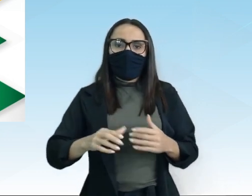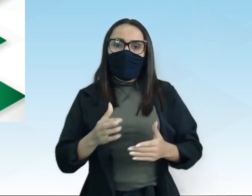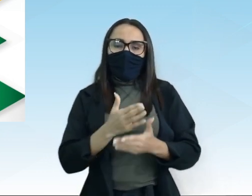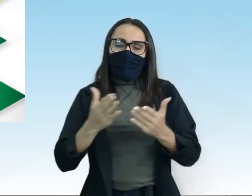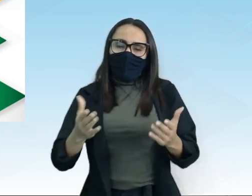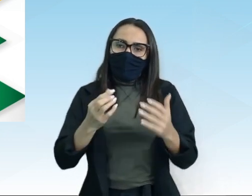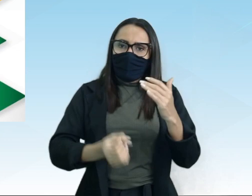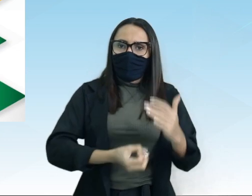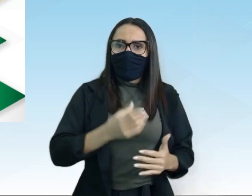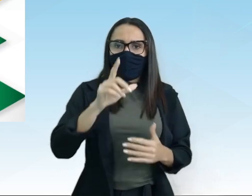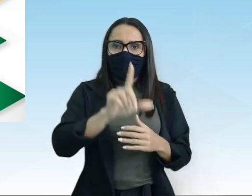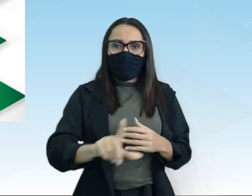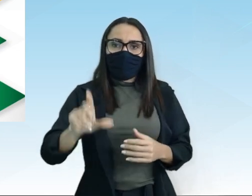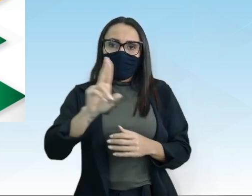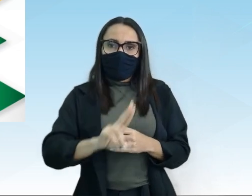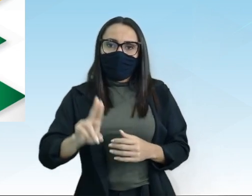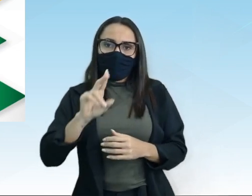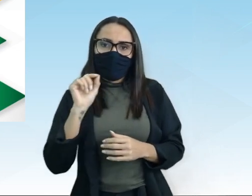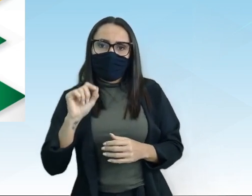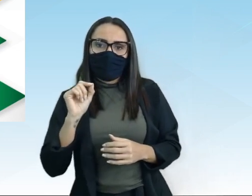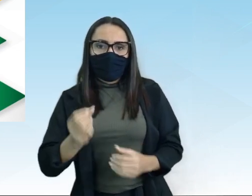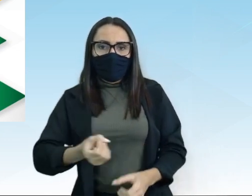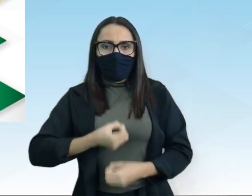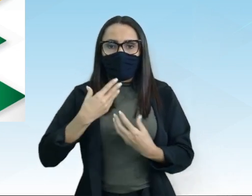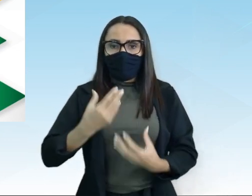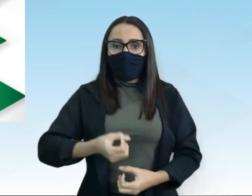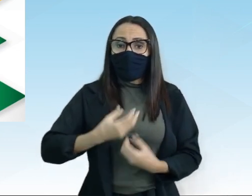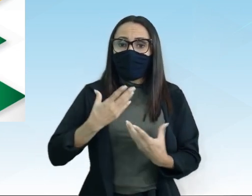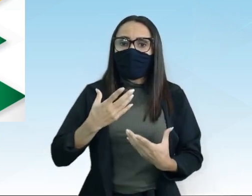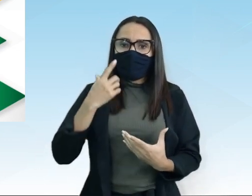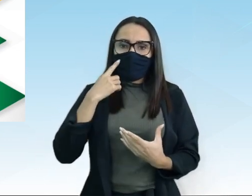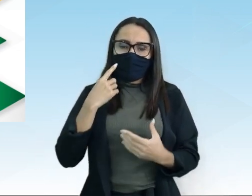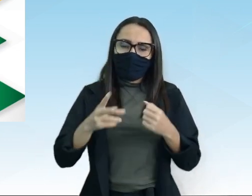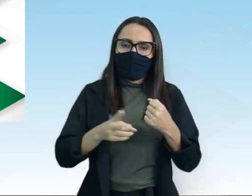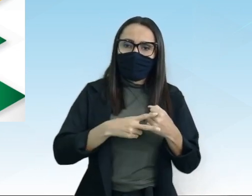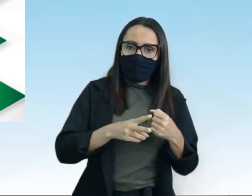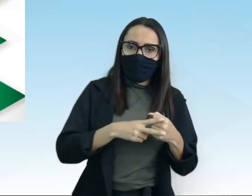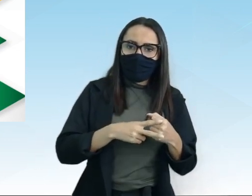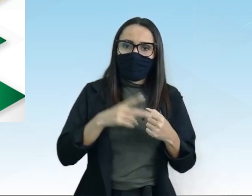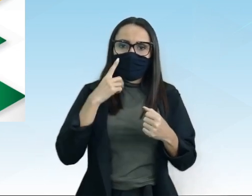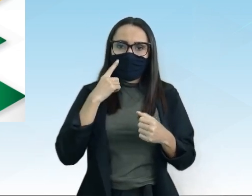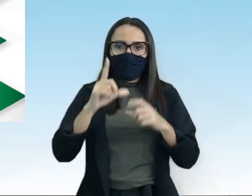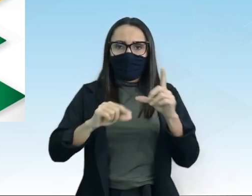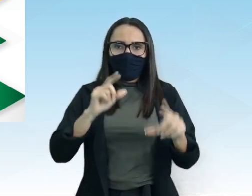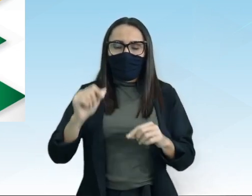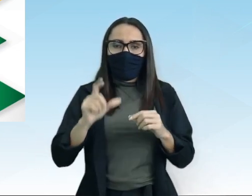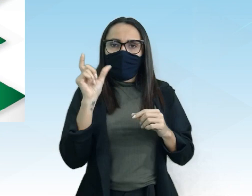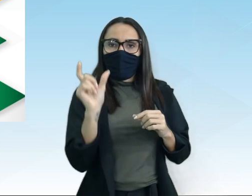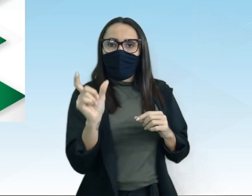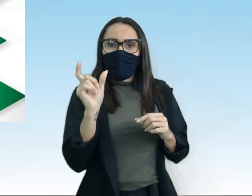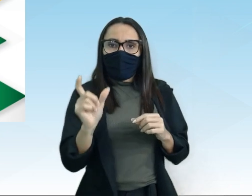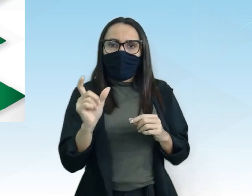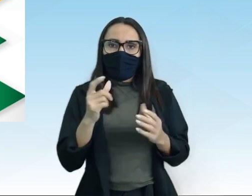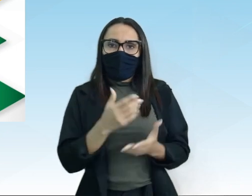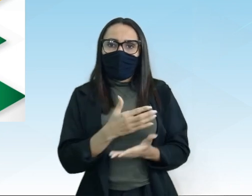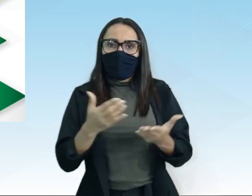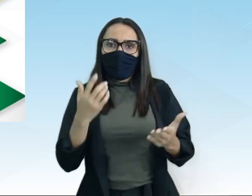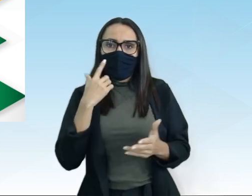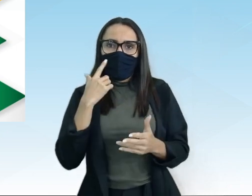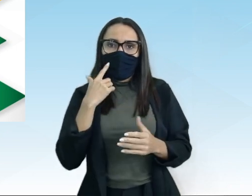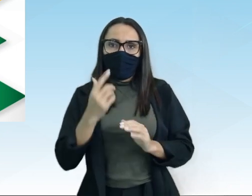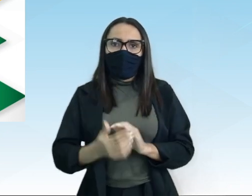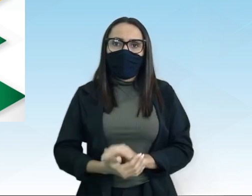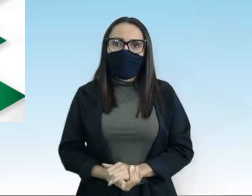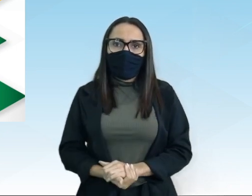criação literária, ela usa o quê? Expressões verbais, a escolha de palavras típicas do homem